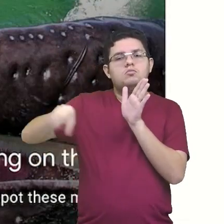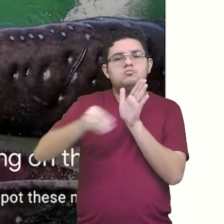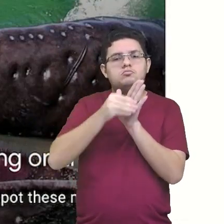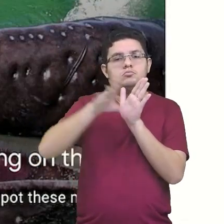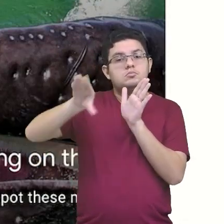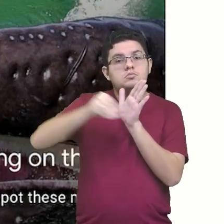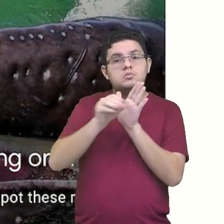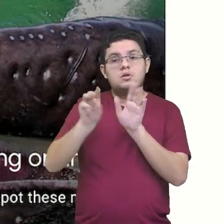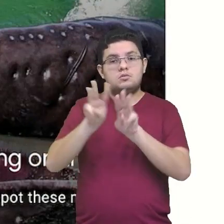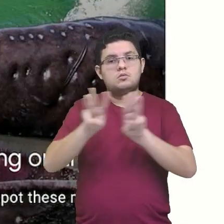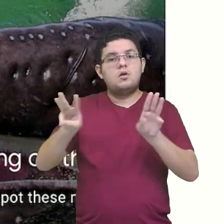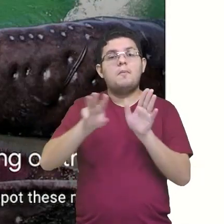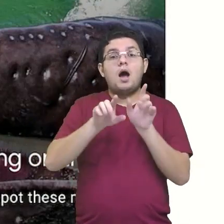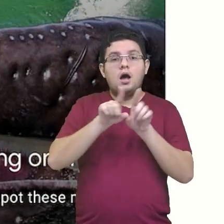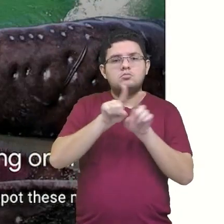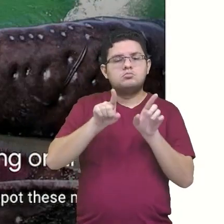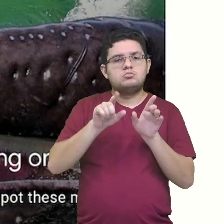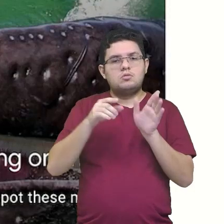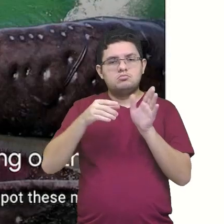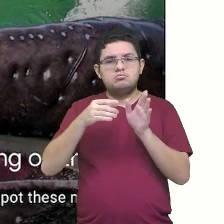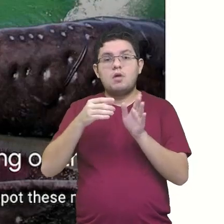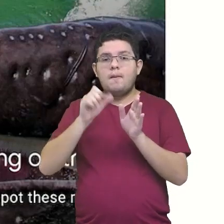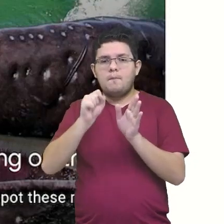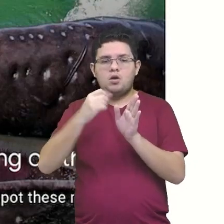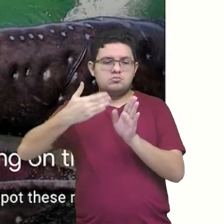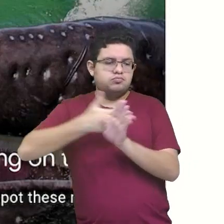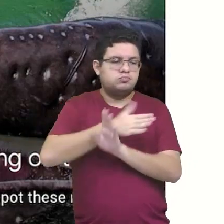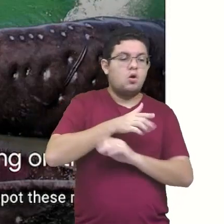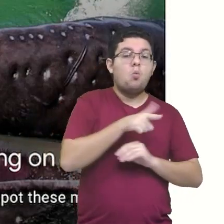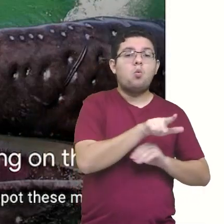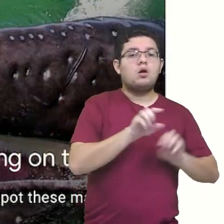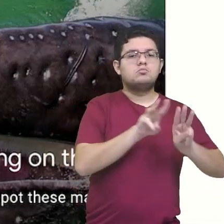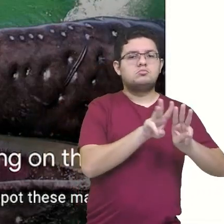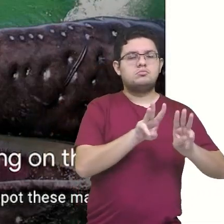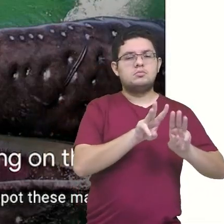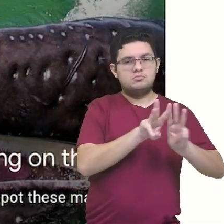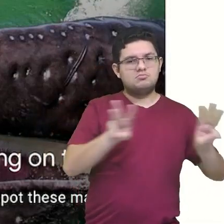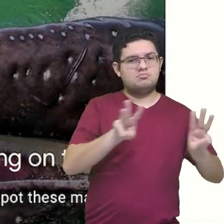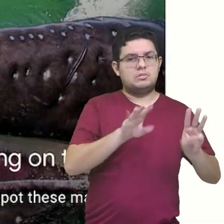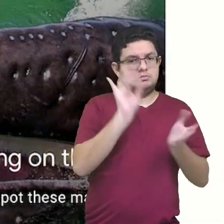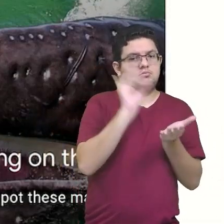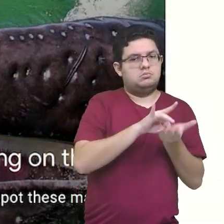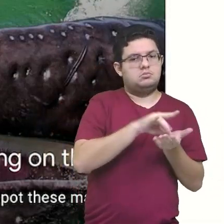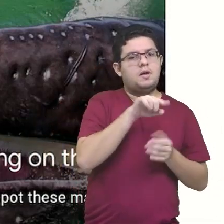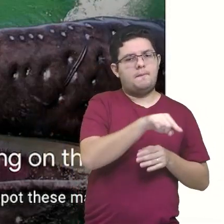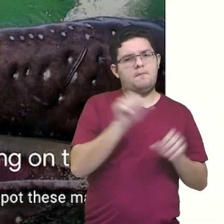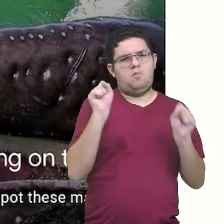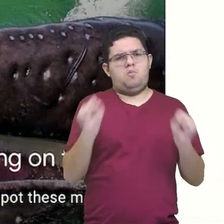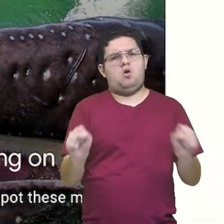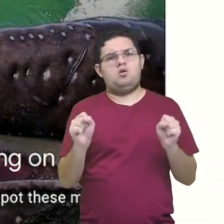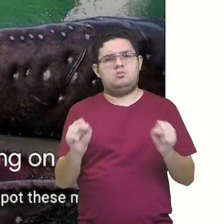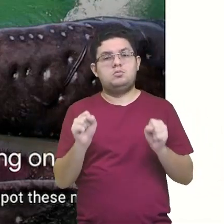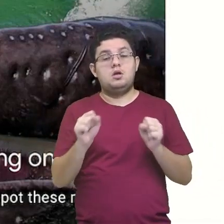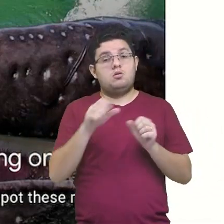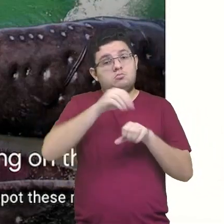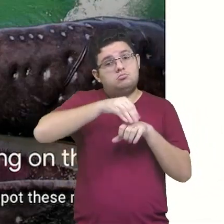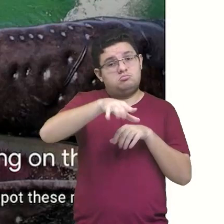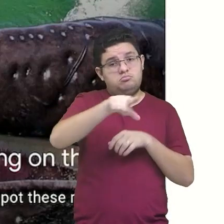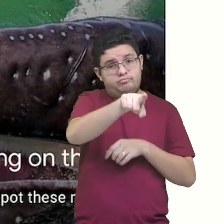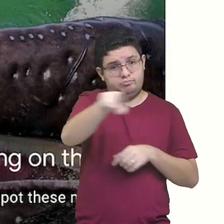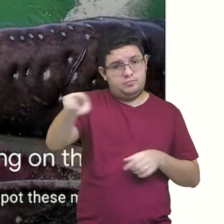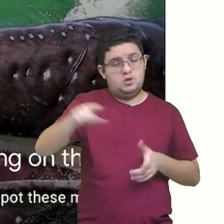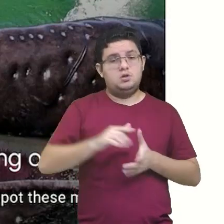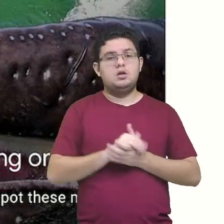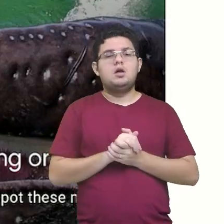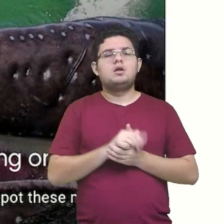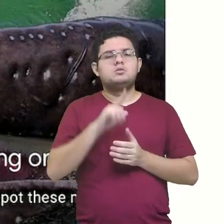deixa o convite de visitar o site original, né, o site ali realmente oficial de cada uma dessas instituições,